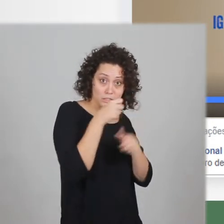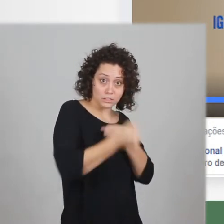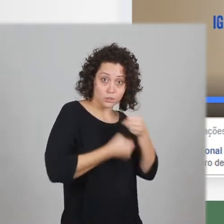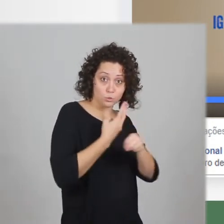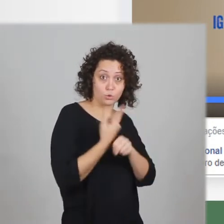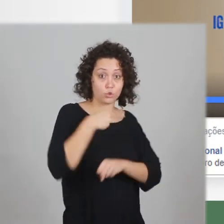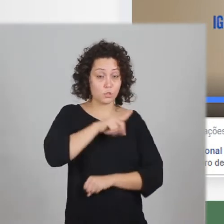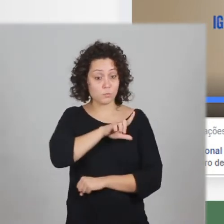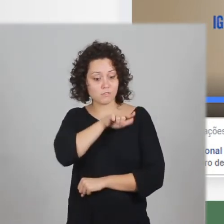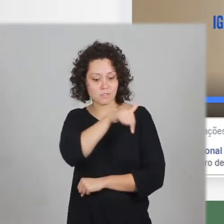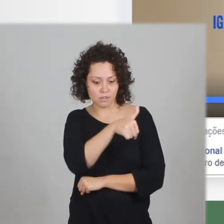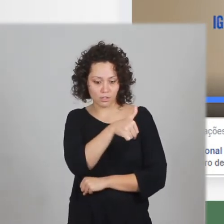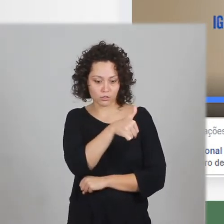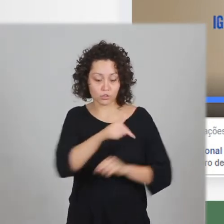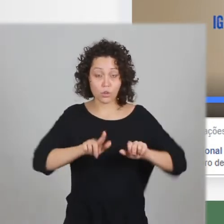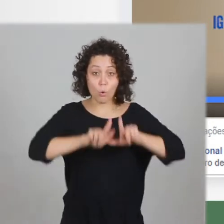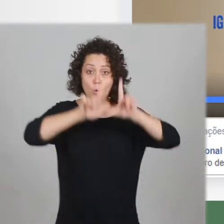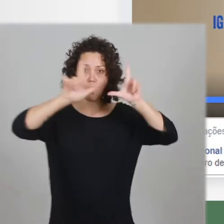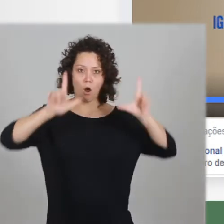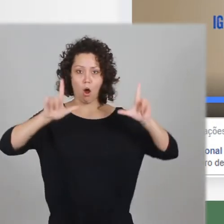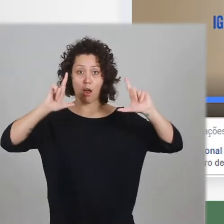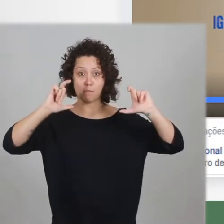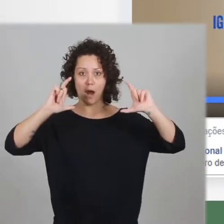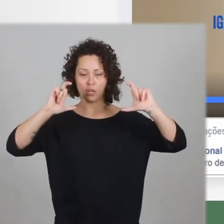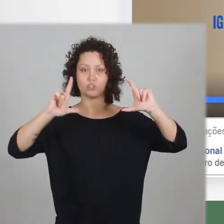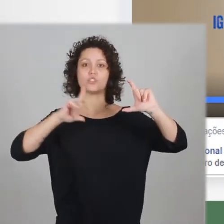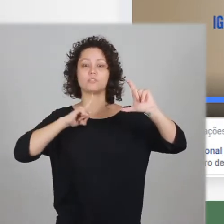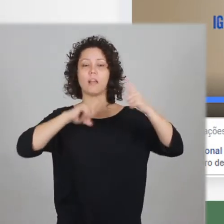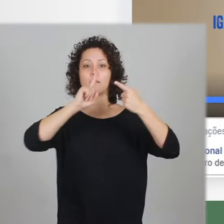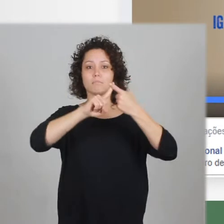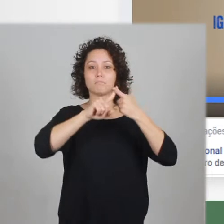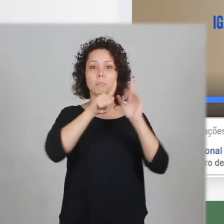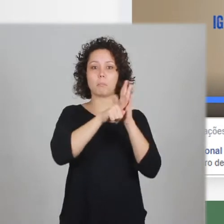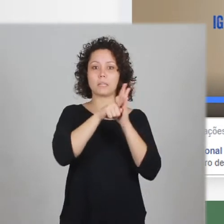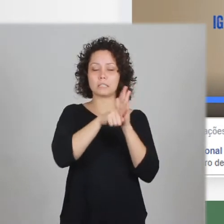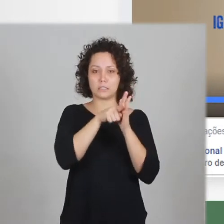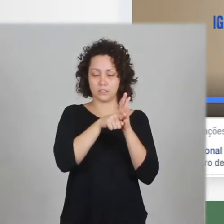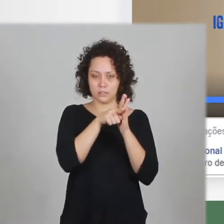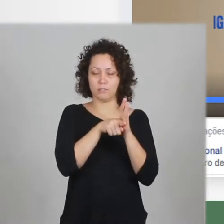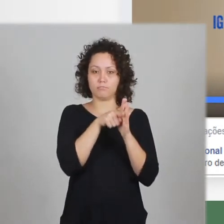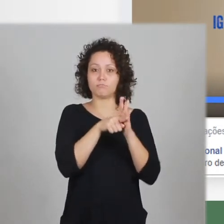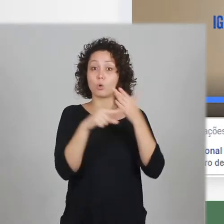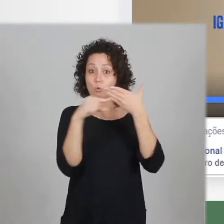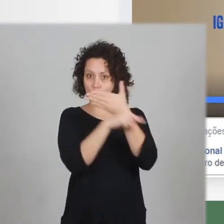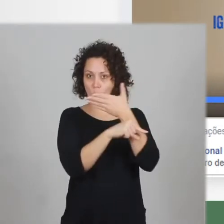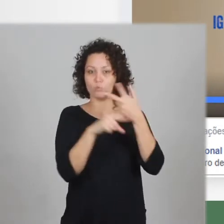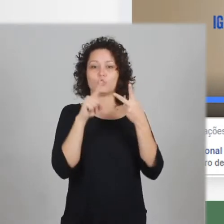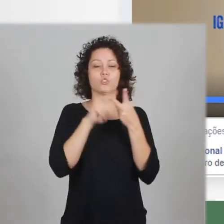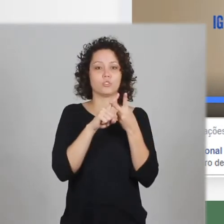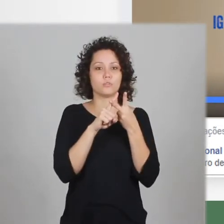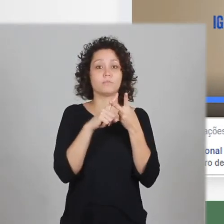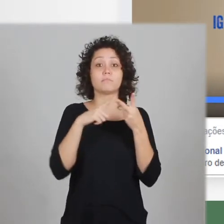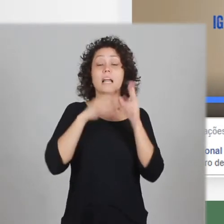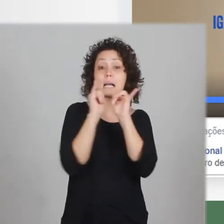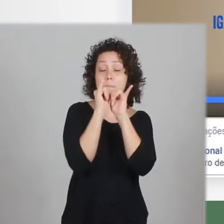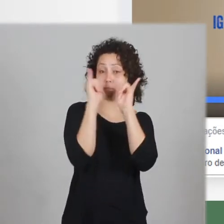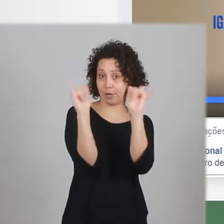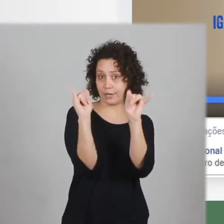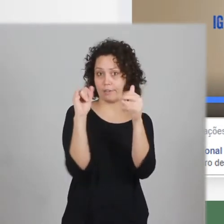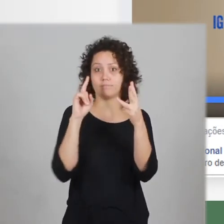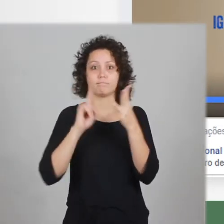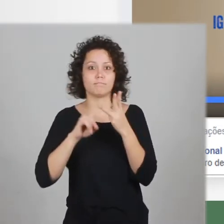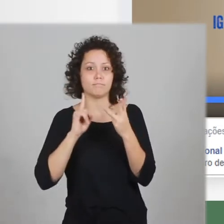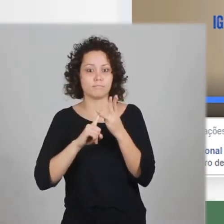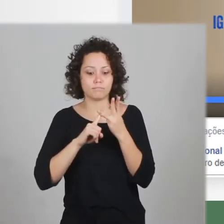nessa postagem, nessa imagem que eu estou trazendo para vocês, a gente tem pesquisa com fonte, a gente tem uma campanha,